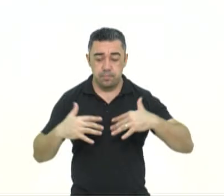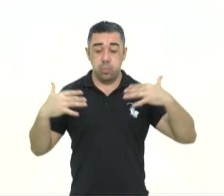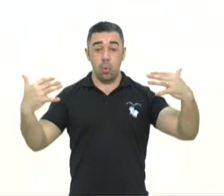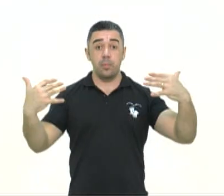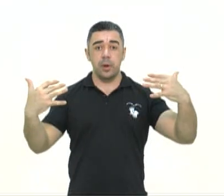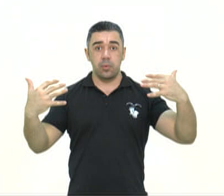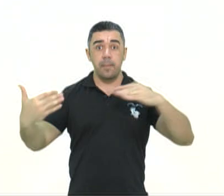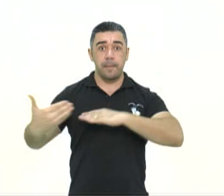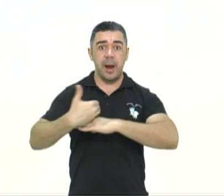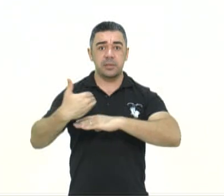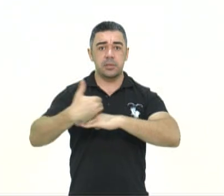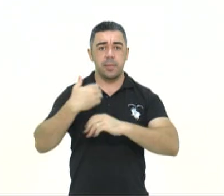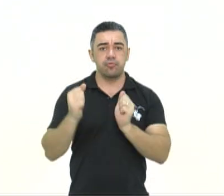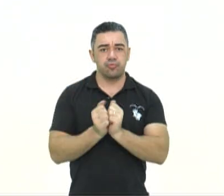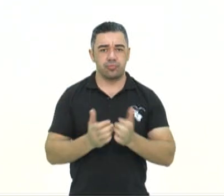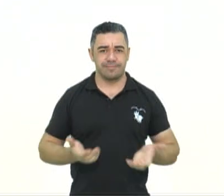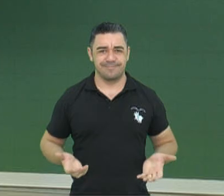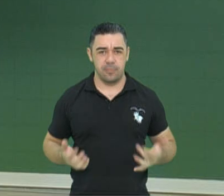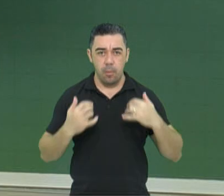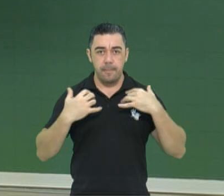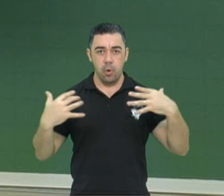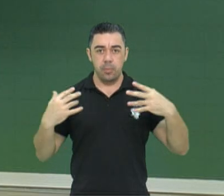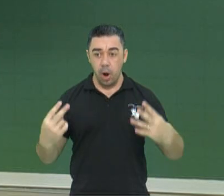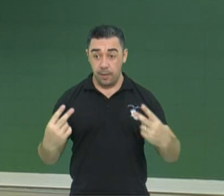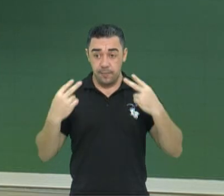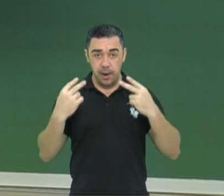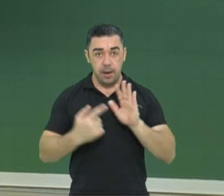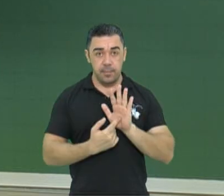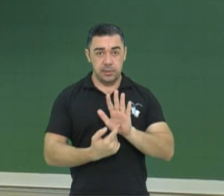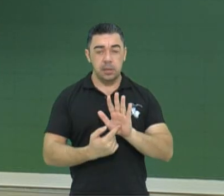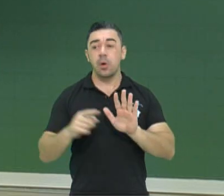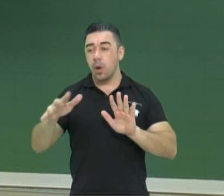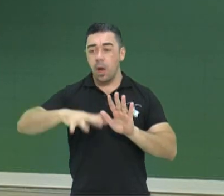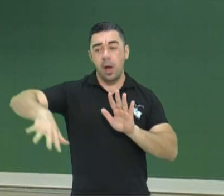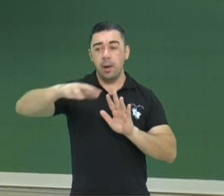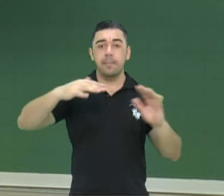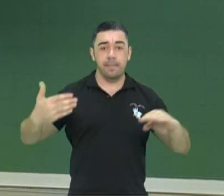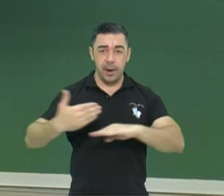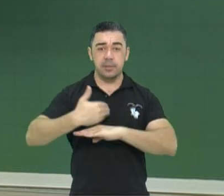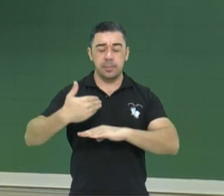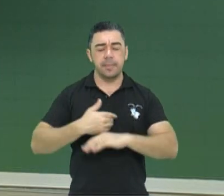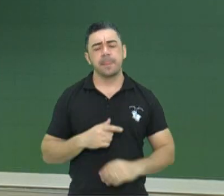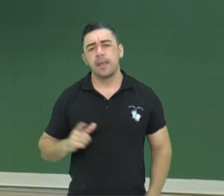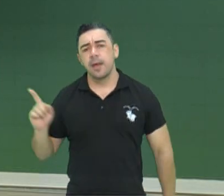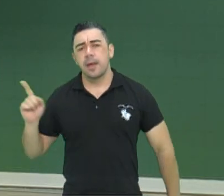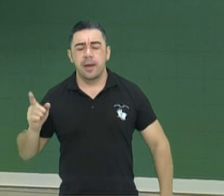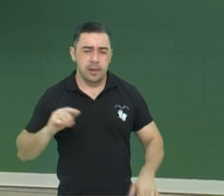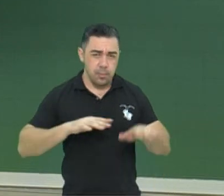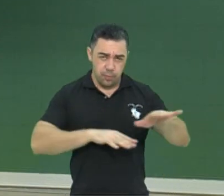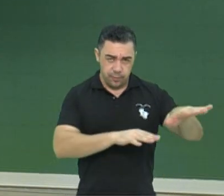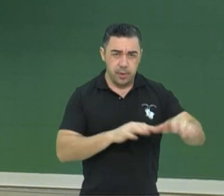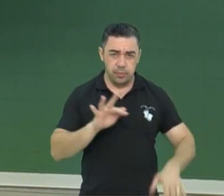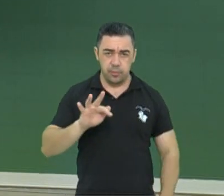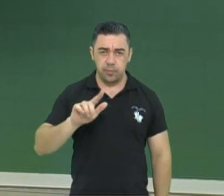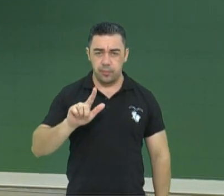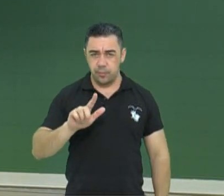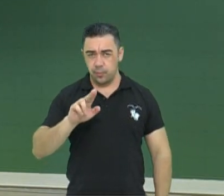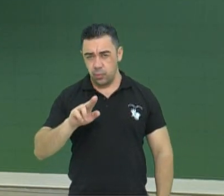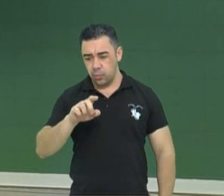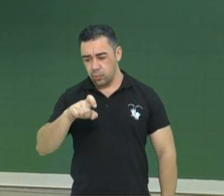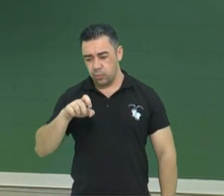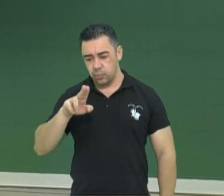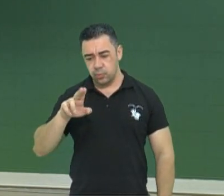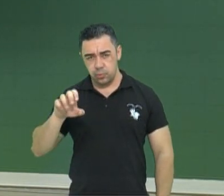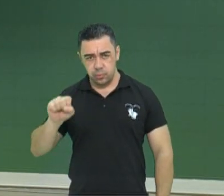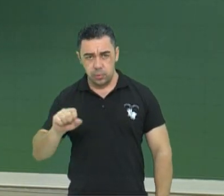presente. Por exemplo, falando sobre aqueles festivais fluxos. Tem um momento de um dos festivais que é feita uma performance, que